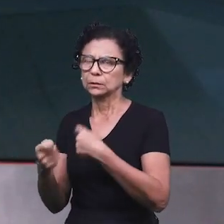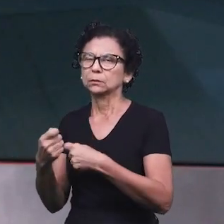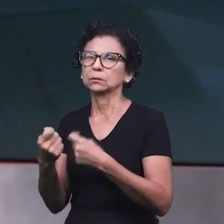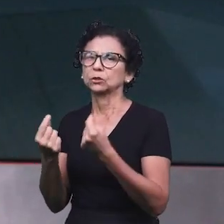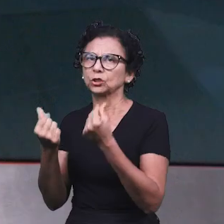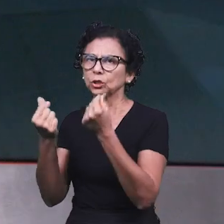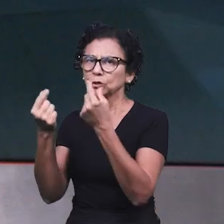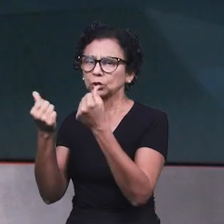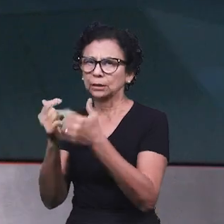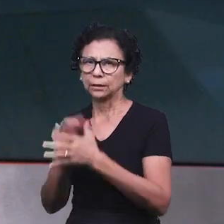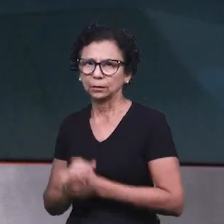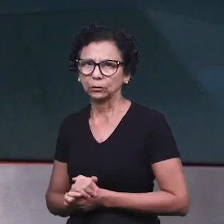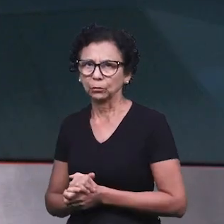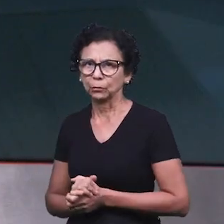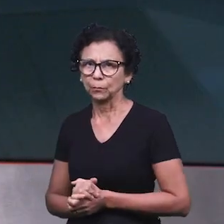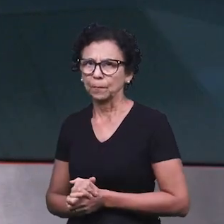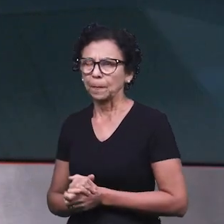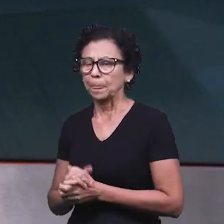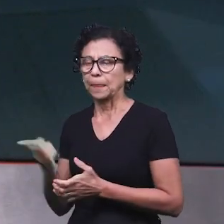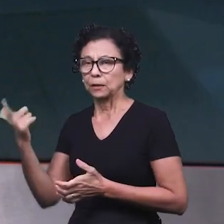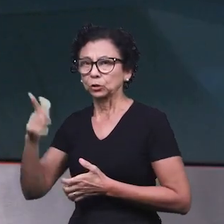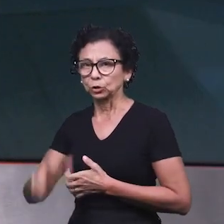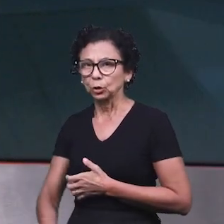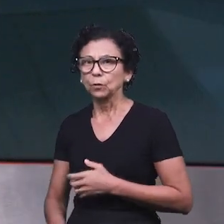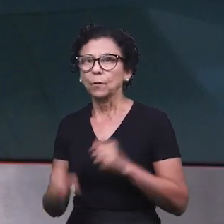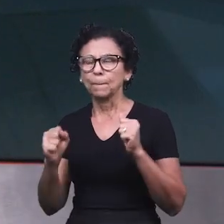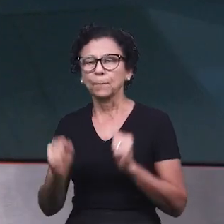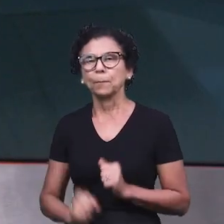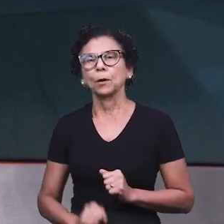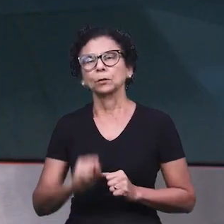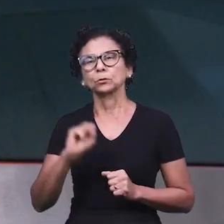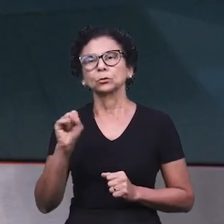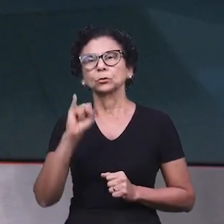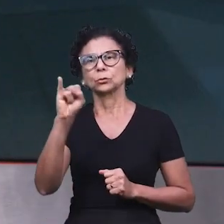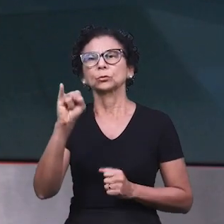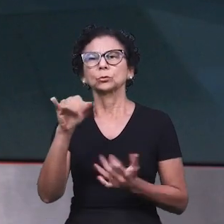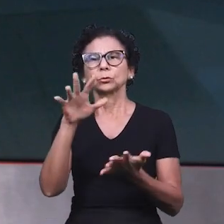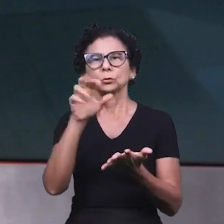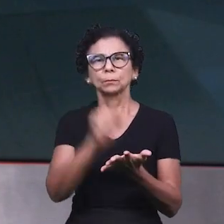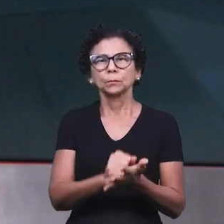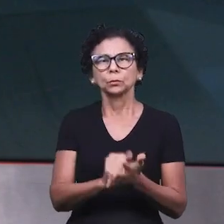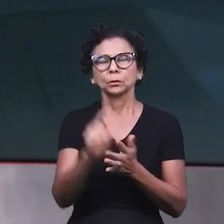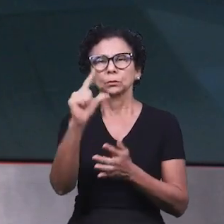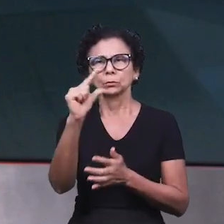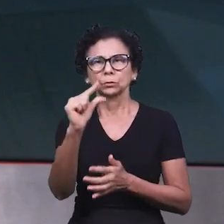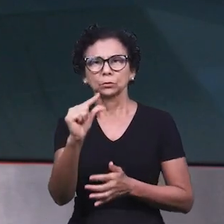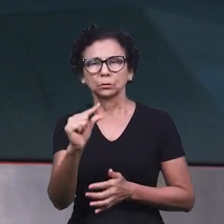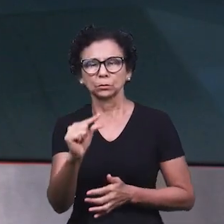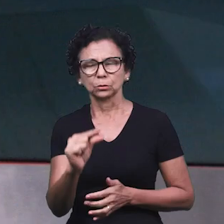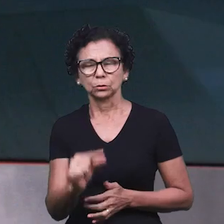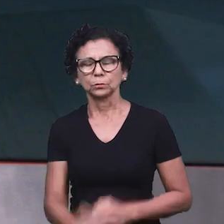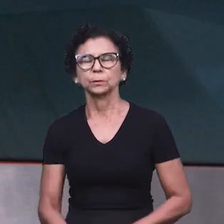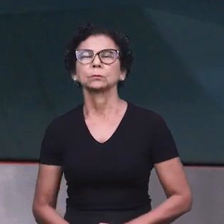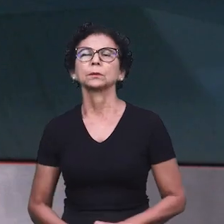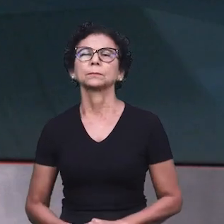conosco, a contribuição, com certeza vai ajudar muitas pessoas